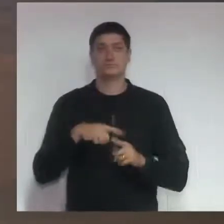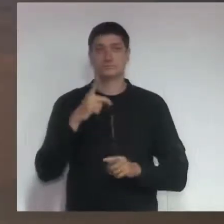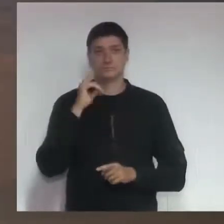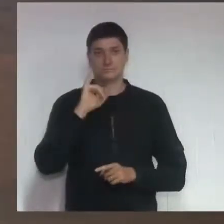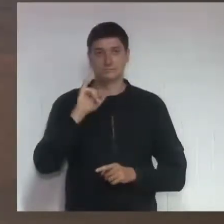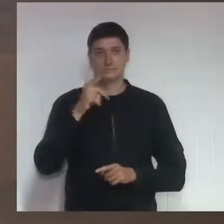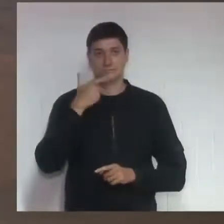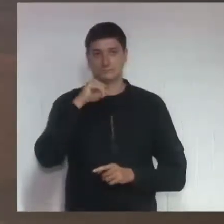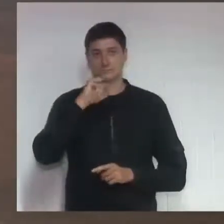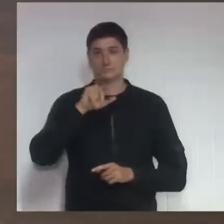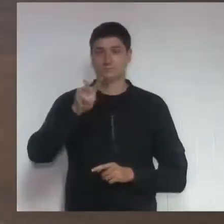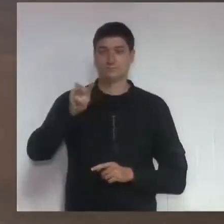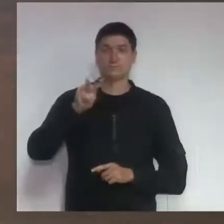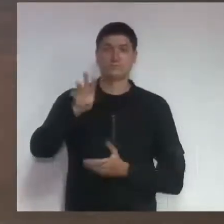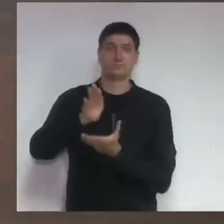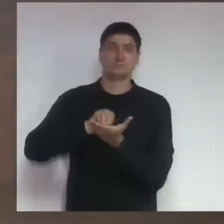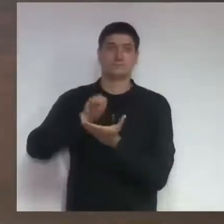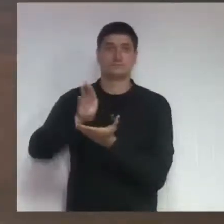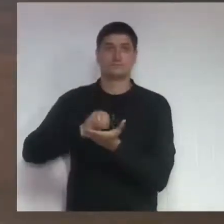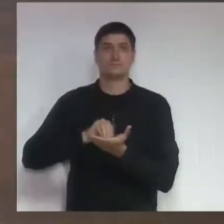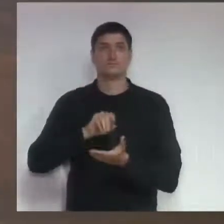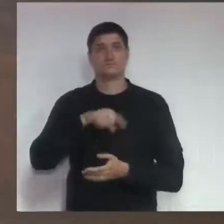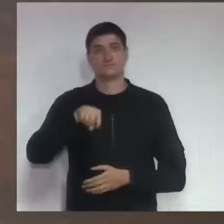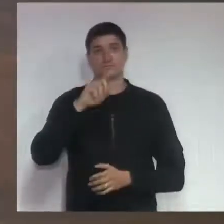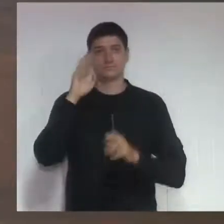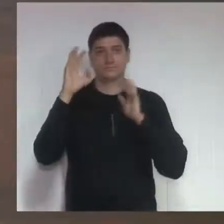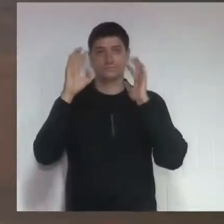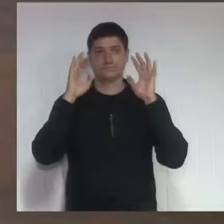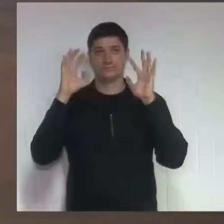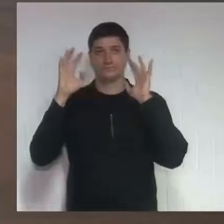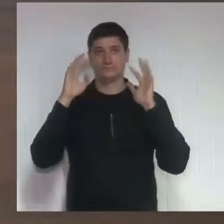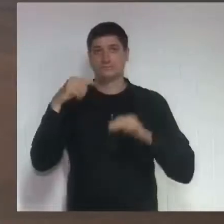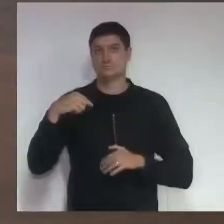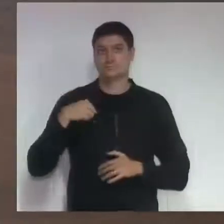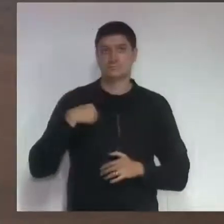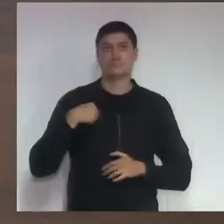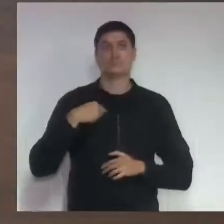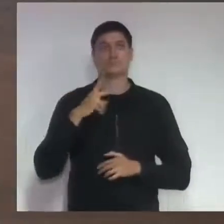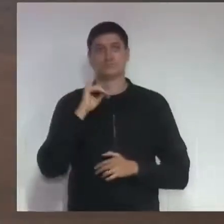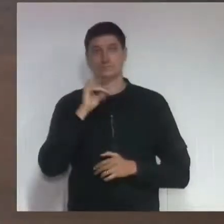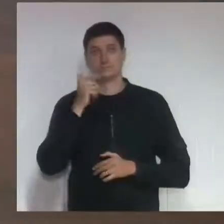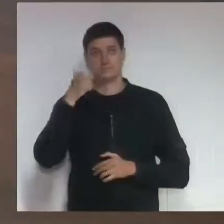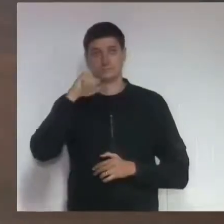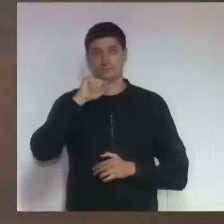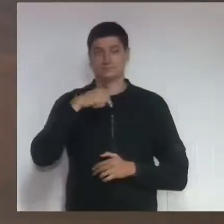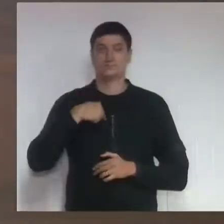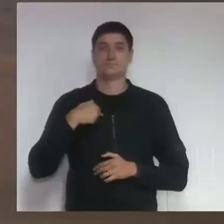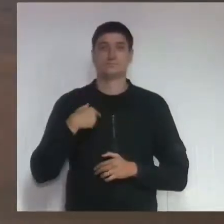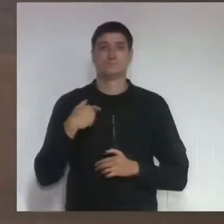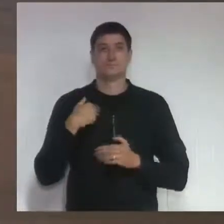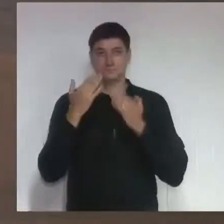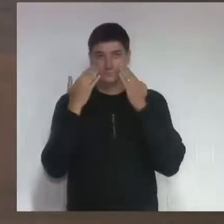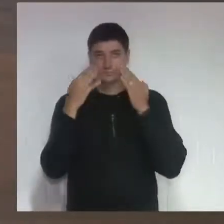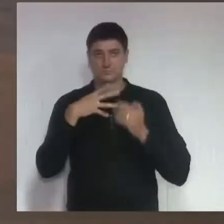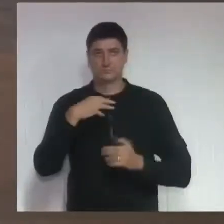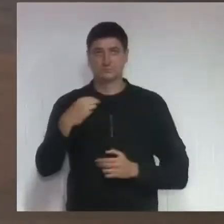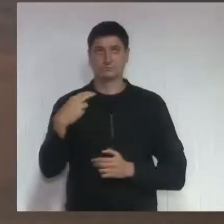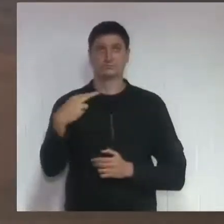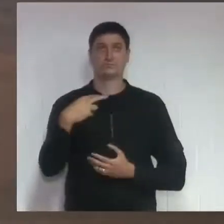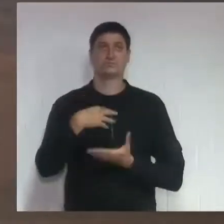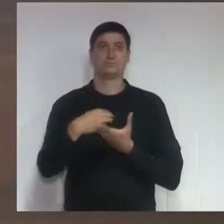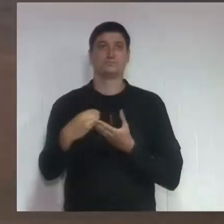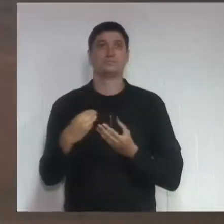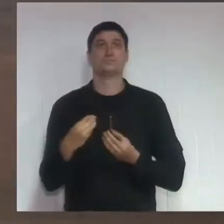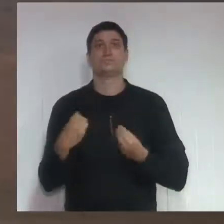uma reflexão para que a gente possa repensar, talvez, algumas maneiras que nós damos os nossos exemplos.